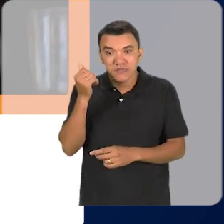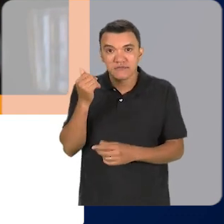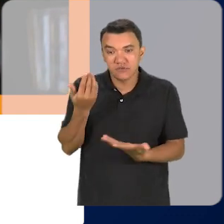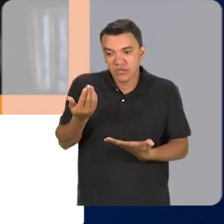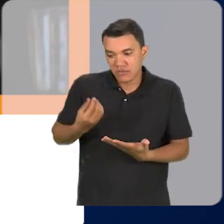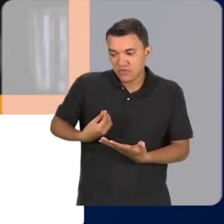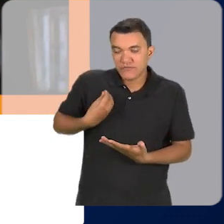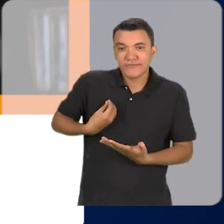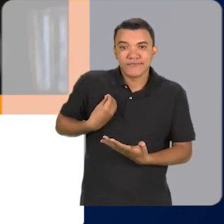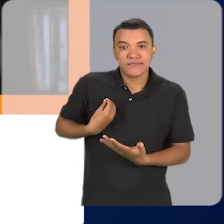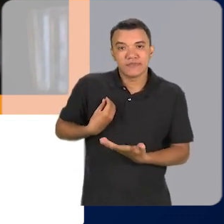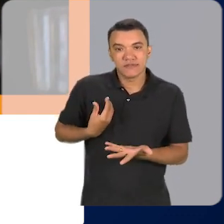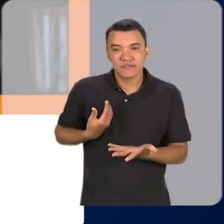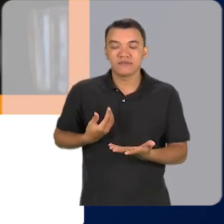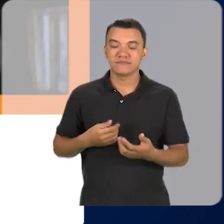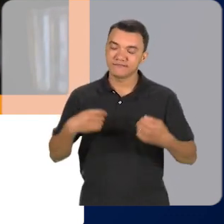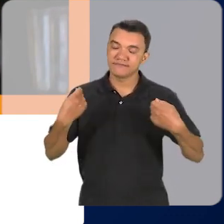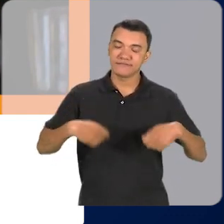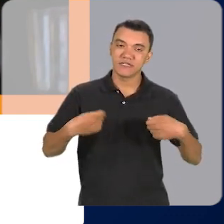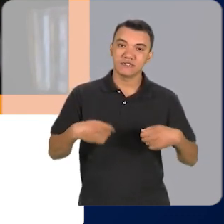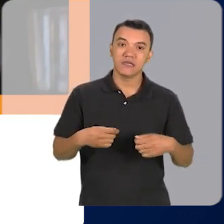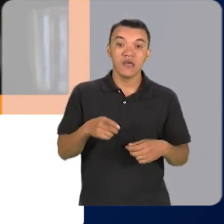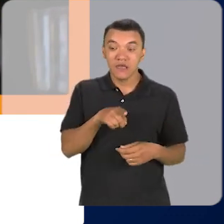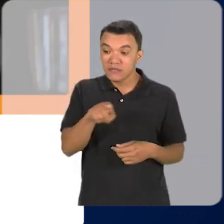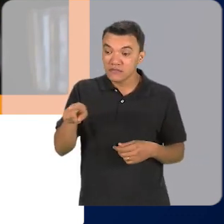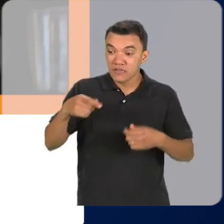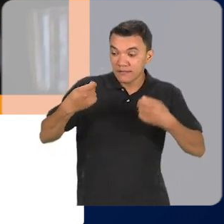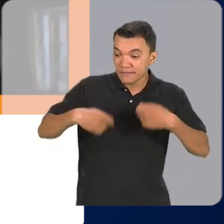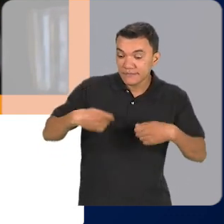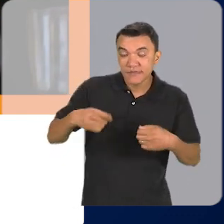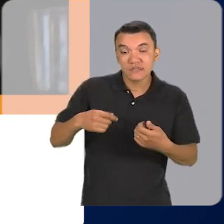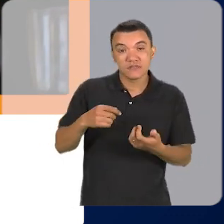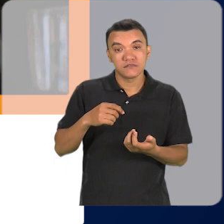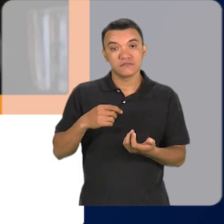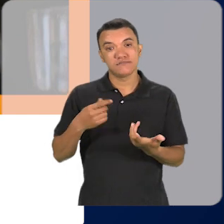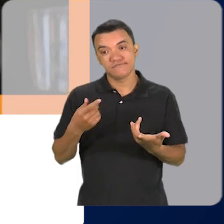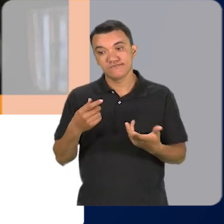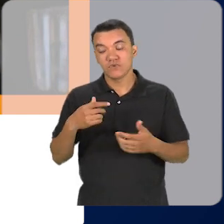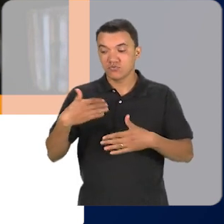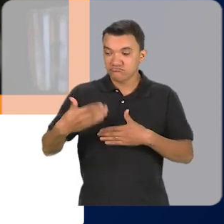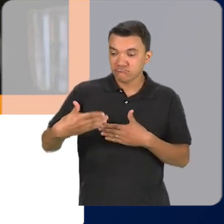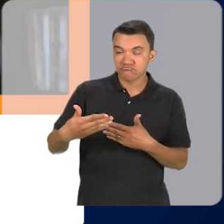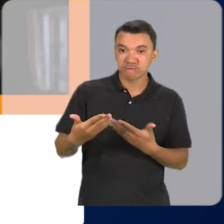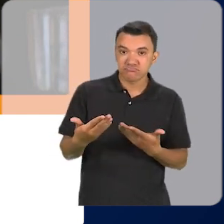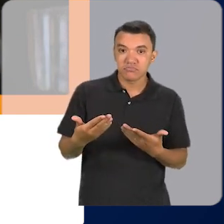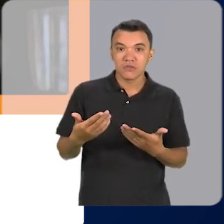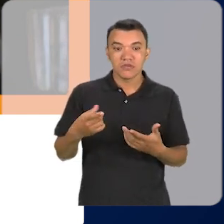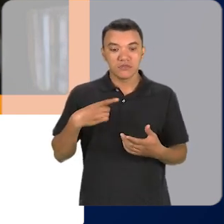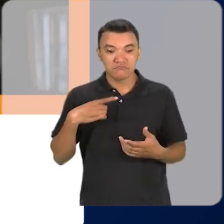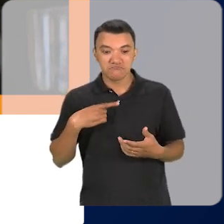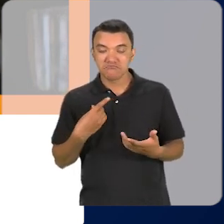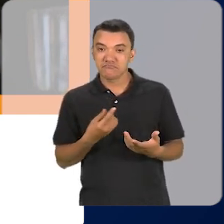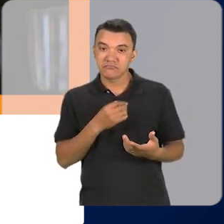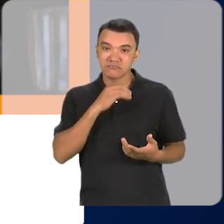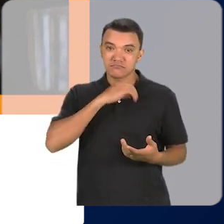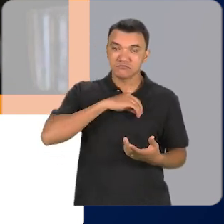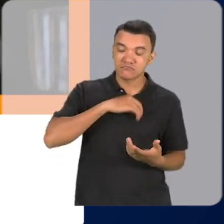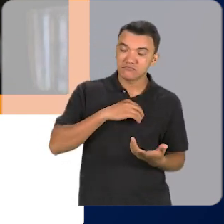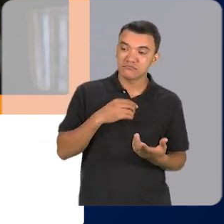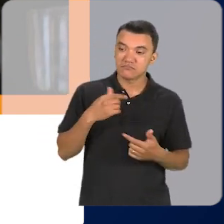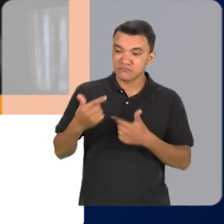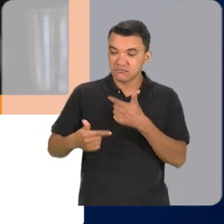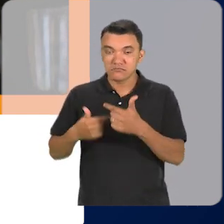Para sobreviver, né? Então, por necessidade mesmo, né? Para continuar tendo uma forma